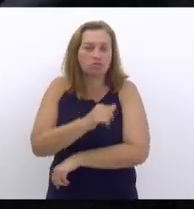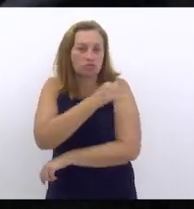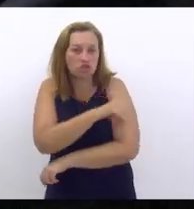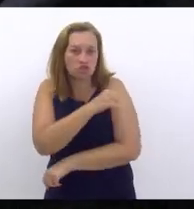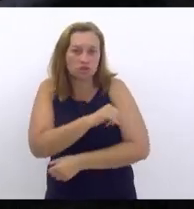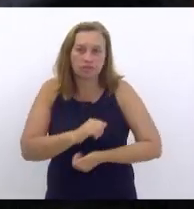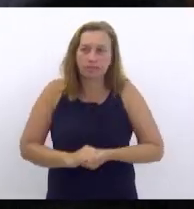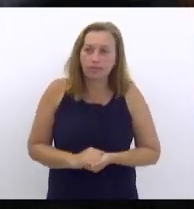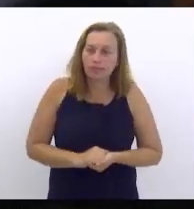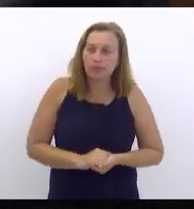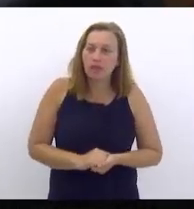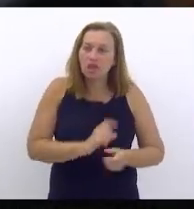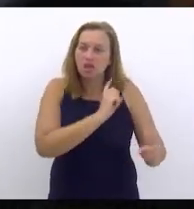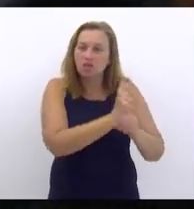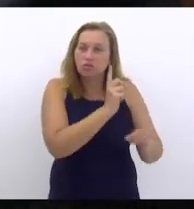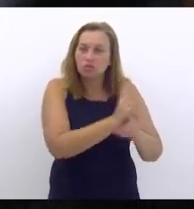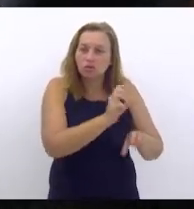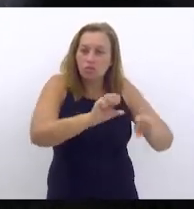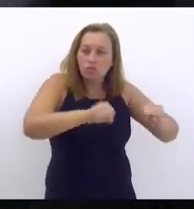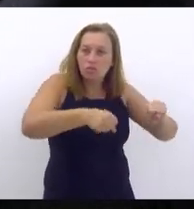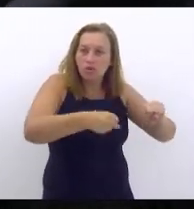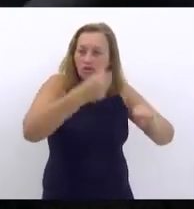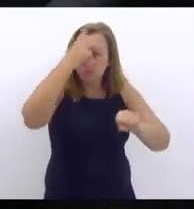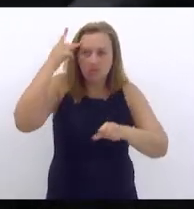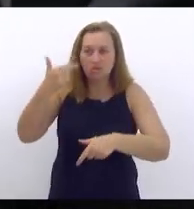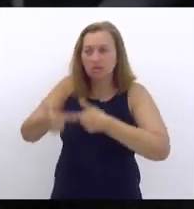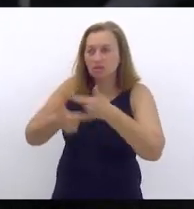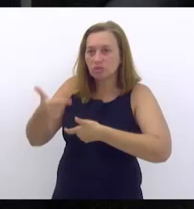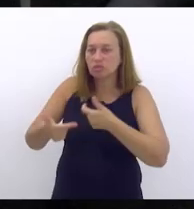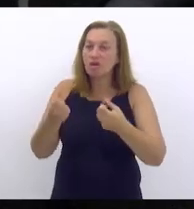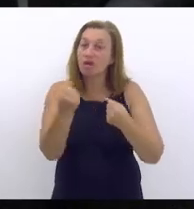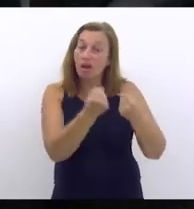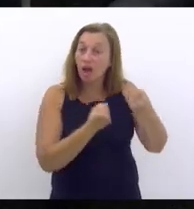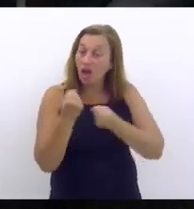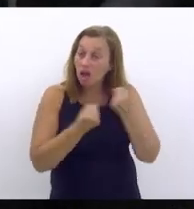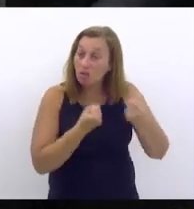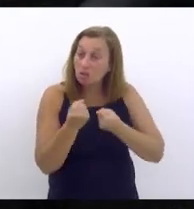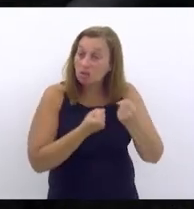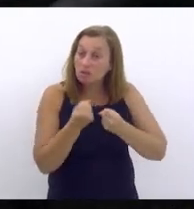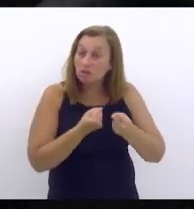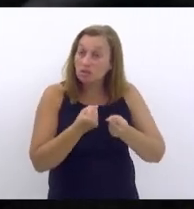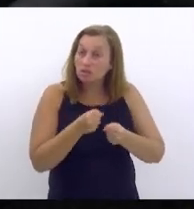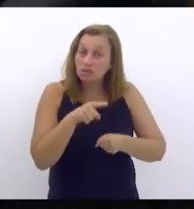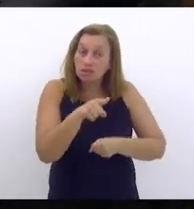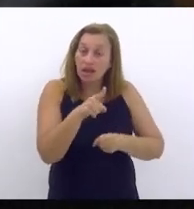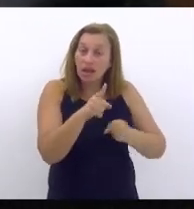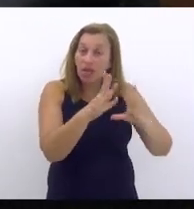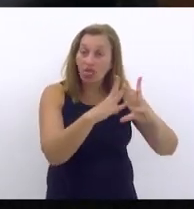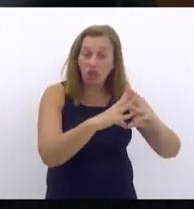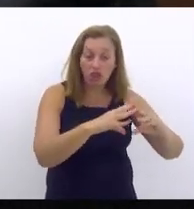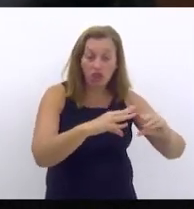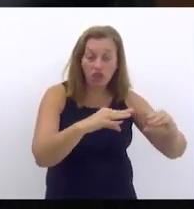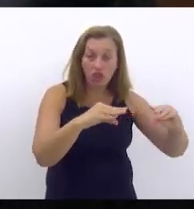Janeiro. Nós encontramos motos de trabalhadores, carros de trabalhadores, que estão lá se deteriorando,